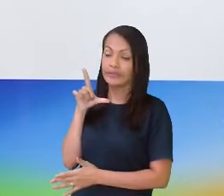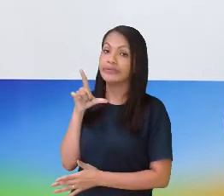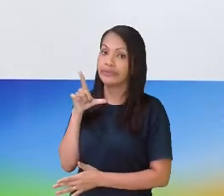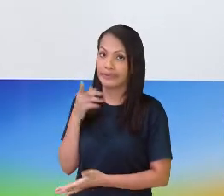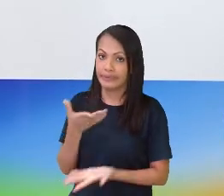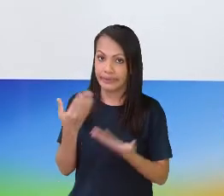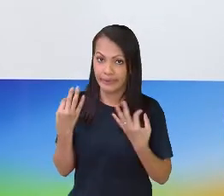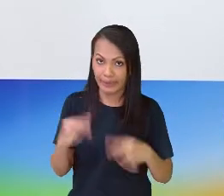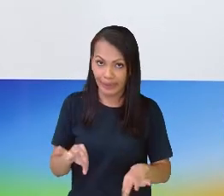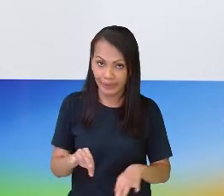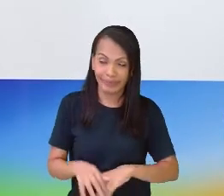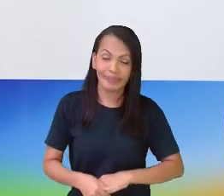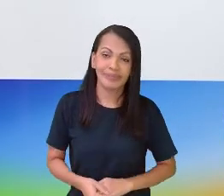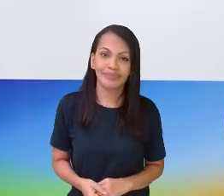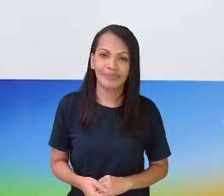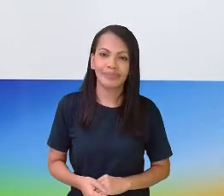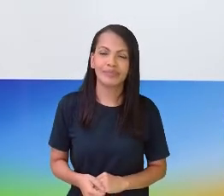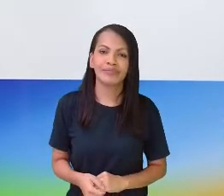delimitantes.